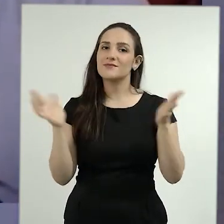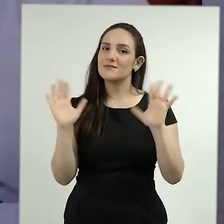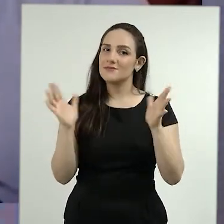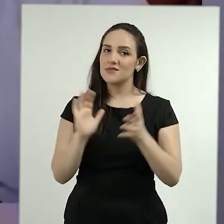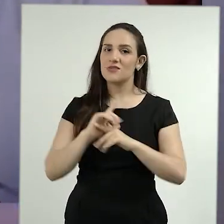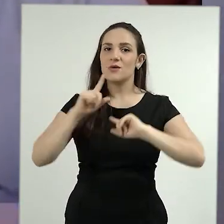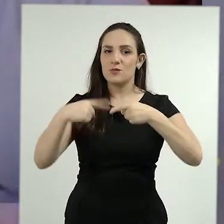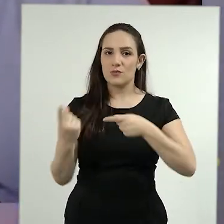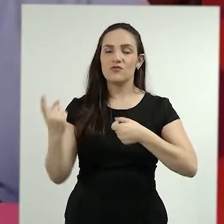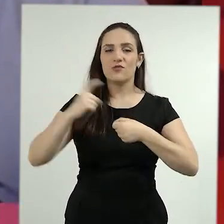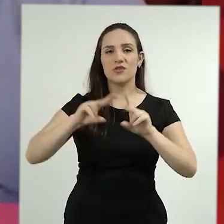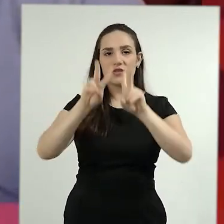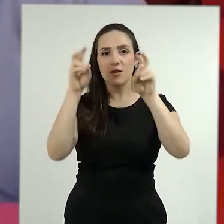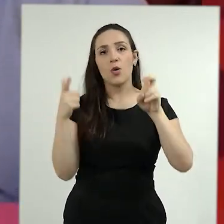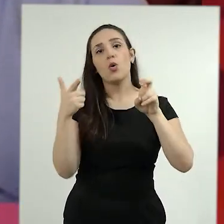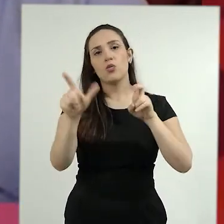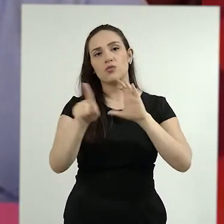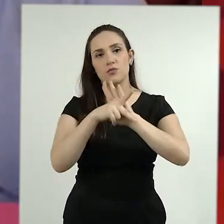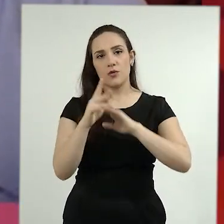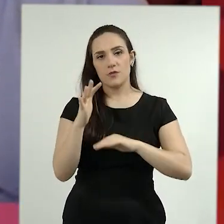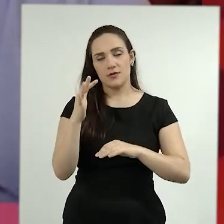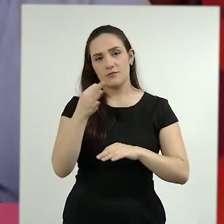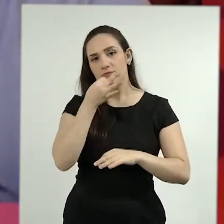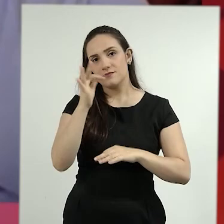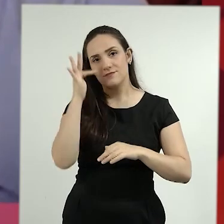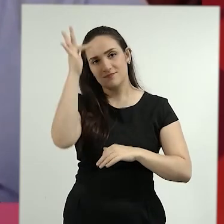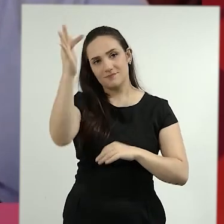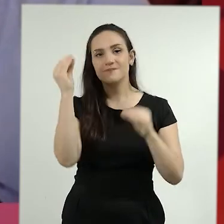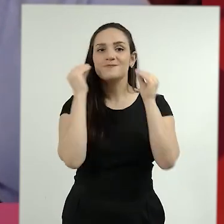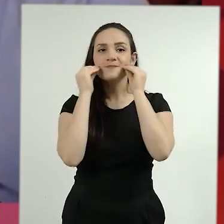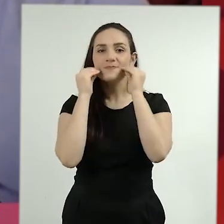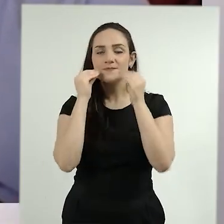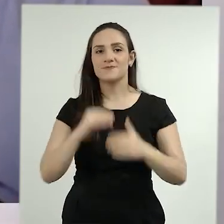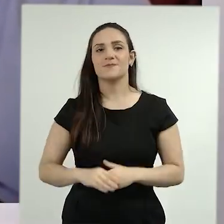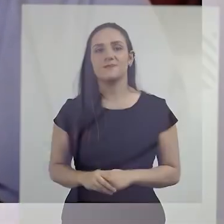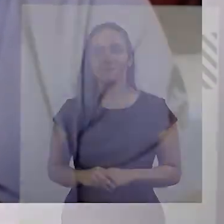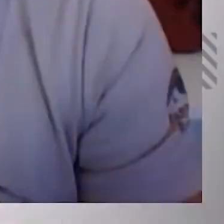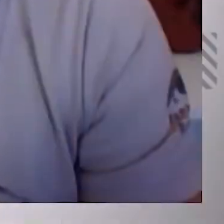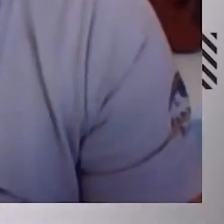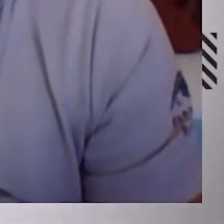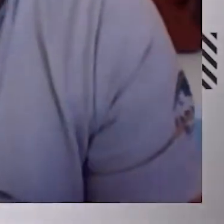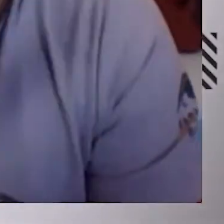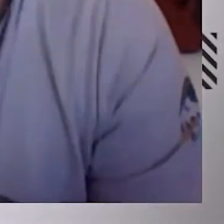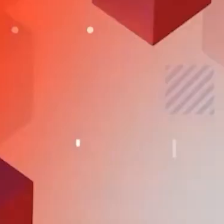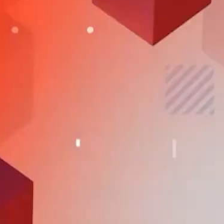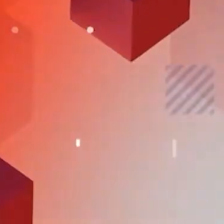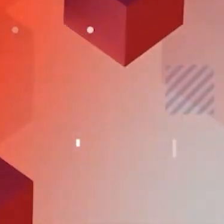Assembleia. Até a próxima com mais um tema aqui no nosso Perspectiva. Um beijo para todo mundo.